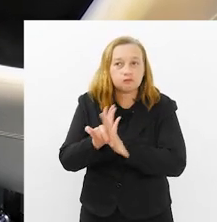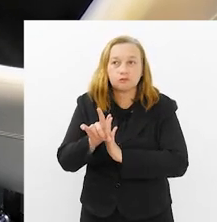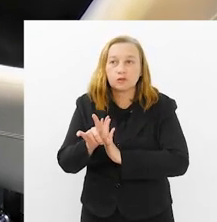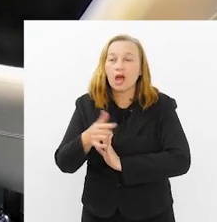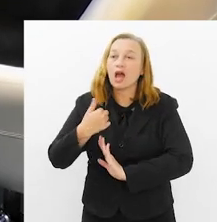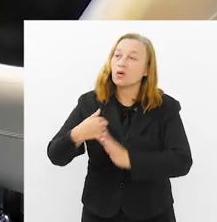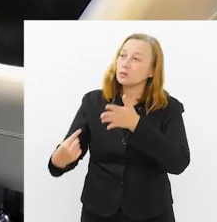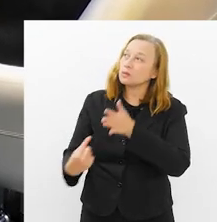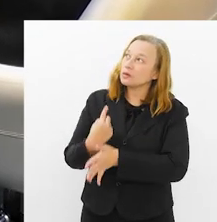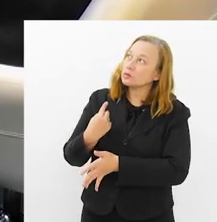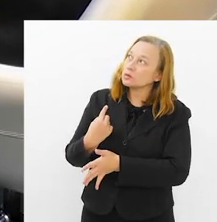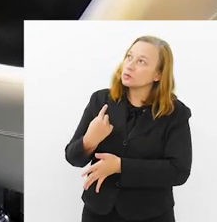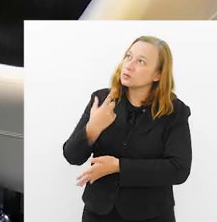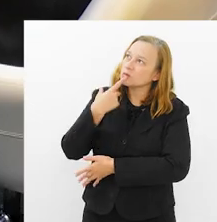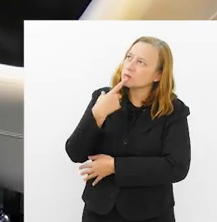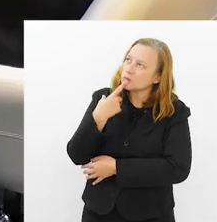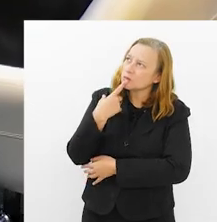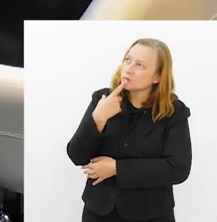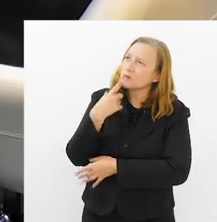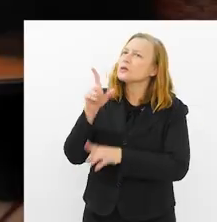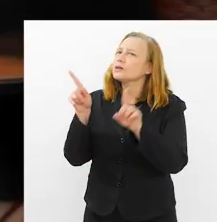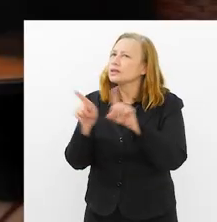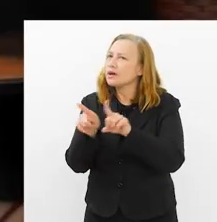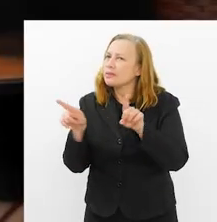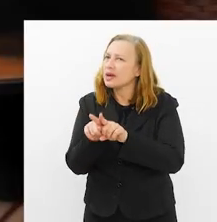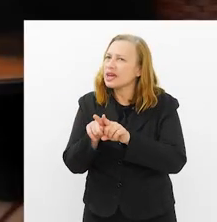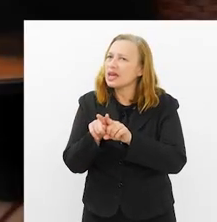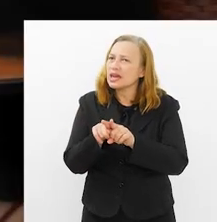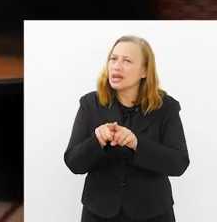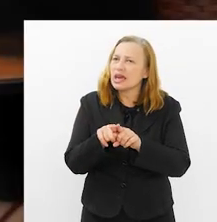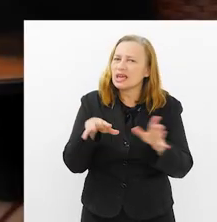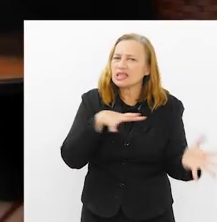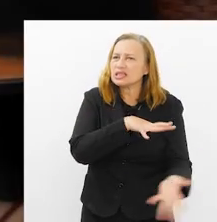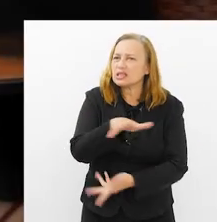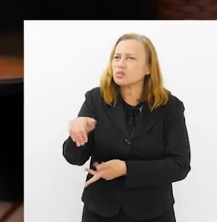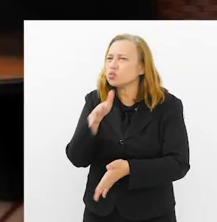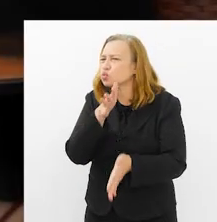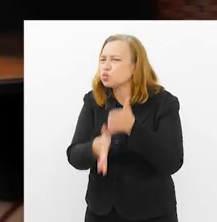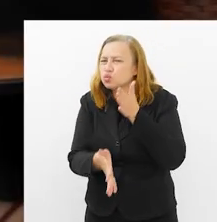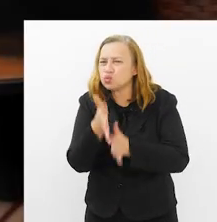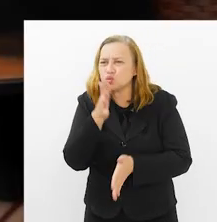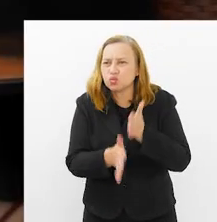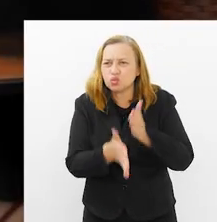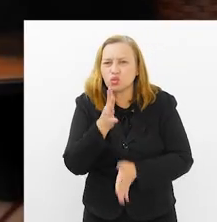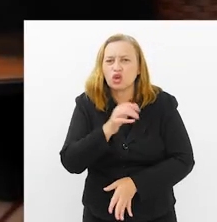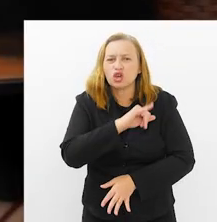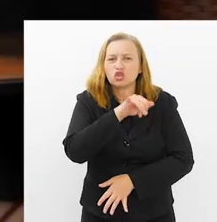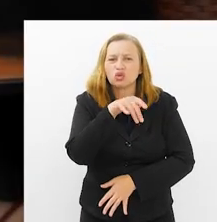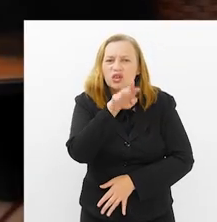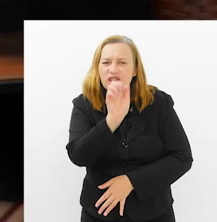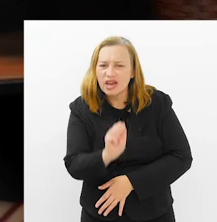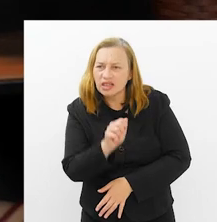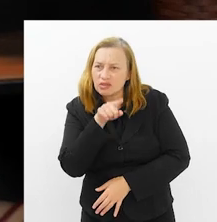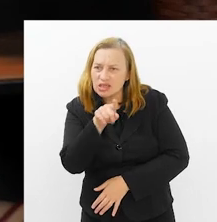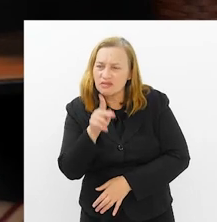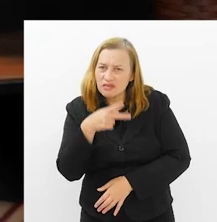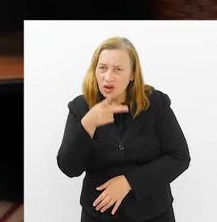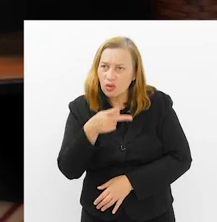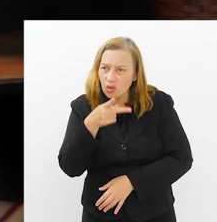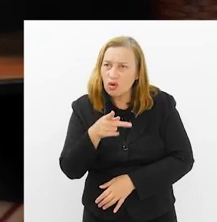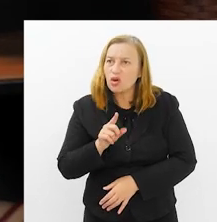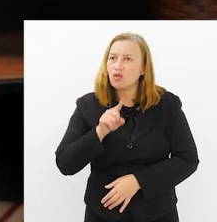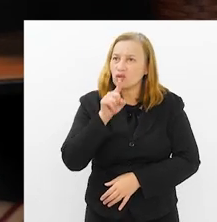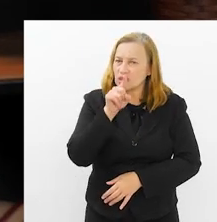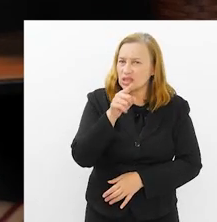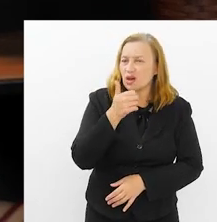questionamentos. E aí eu me pergunto, talvez também nesse mundo conturbado, a Juliana, você citou que